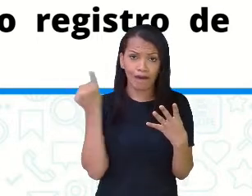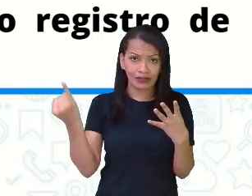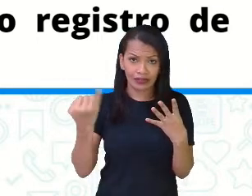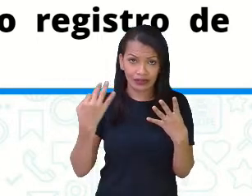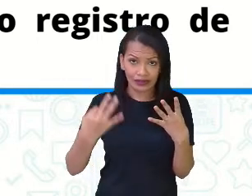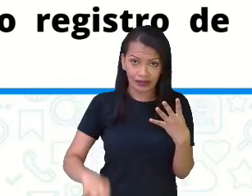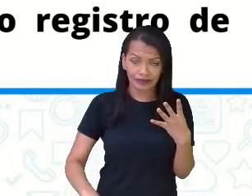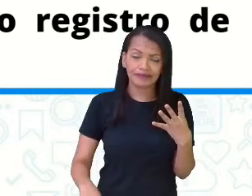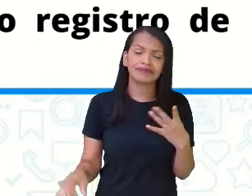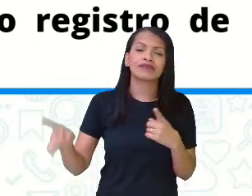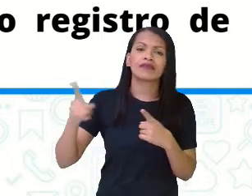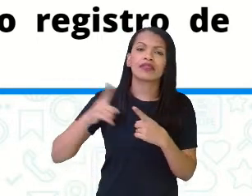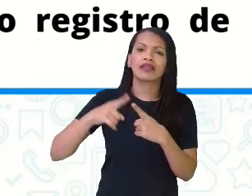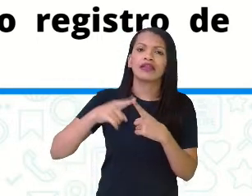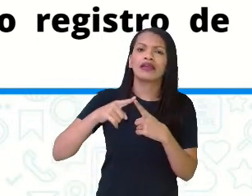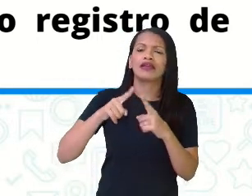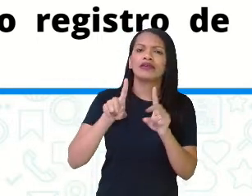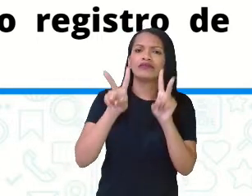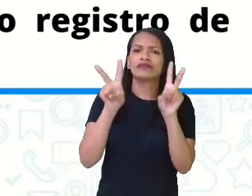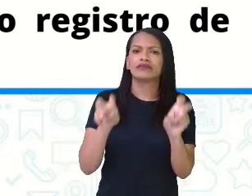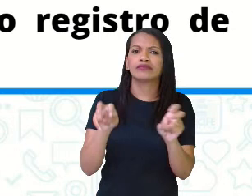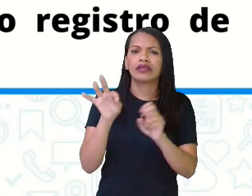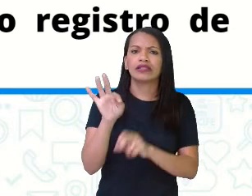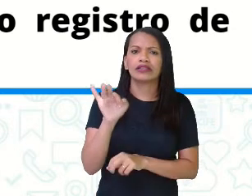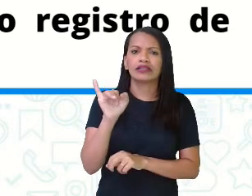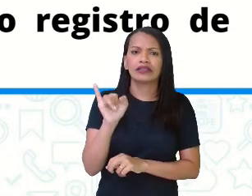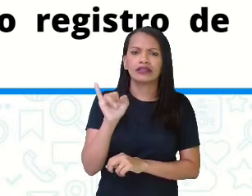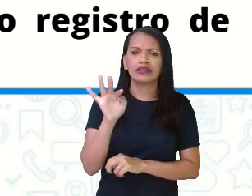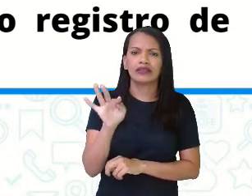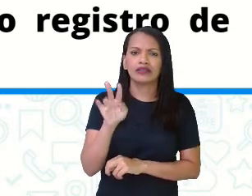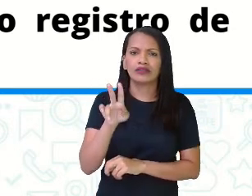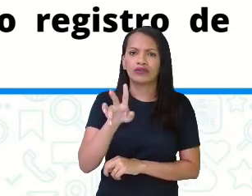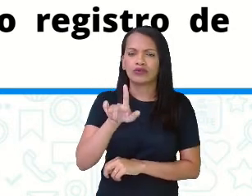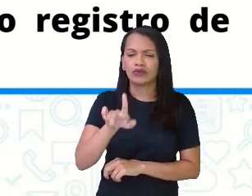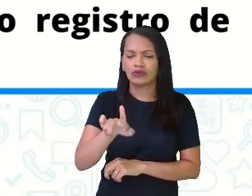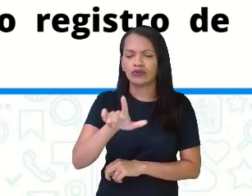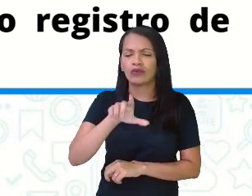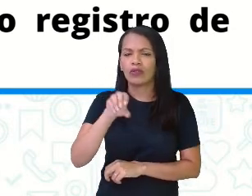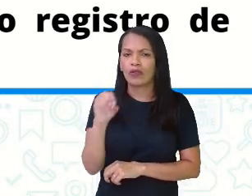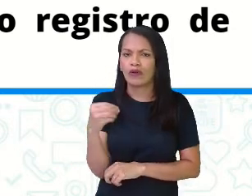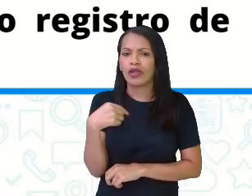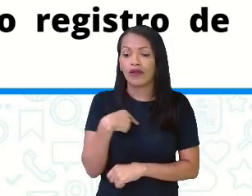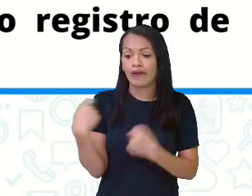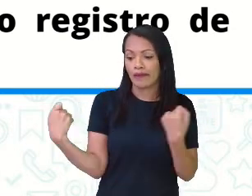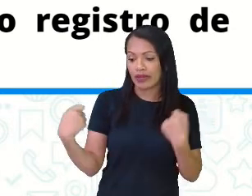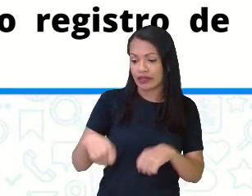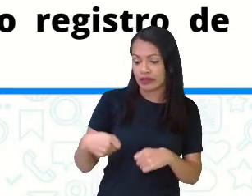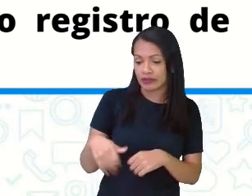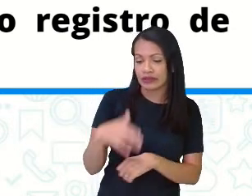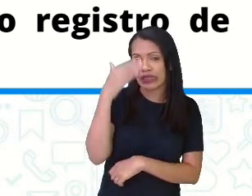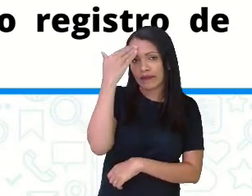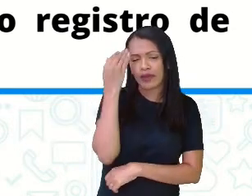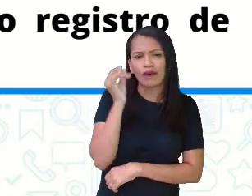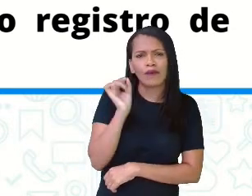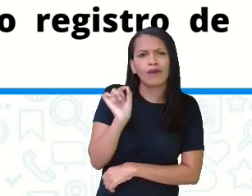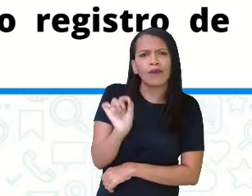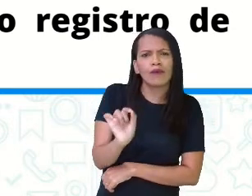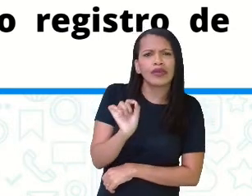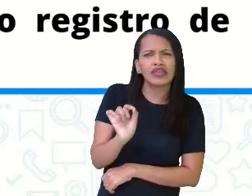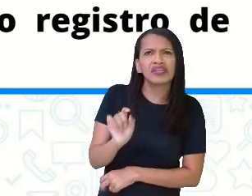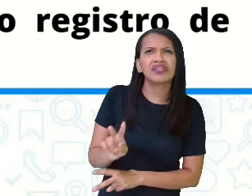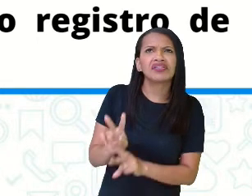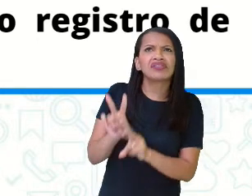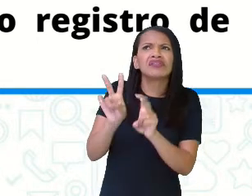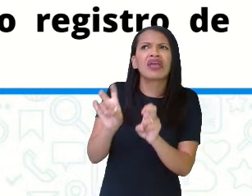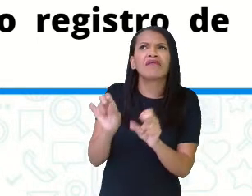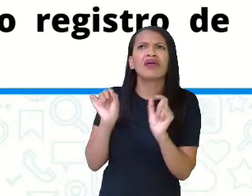fundamentais. Título: eu preciso saber sobre o que a minha tabela vai representar,